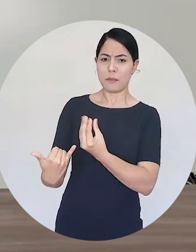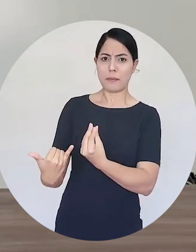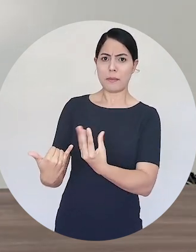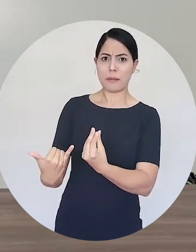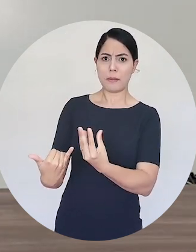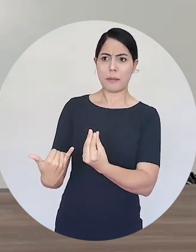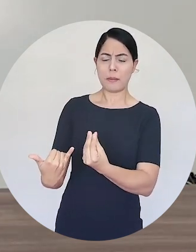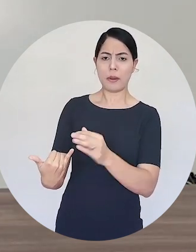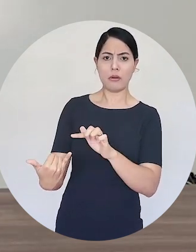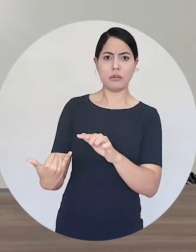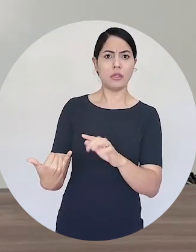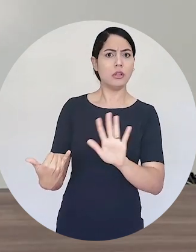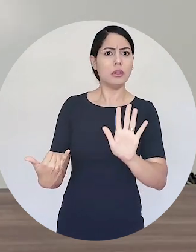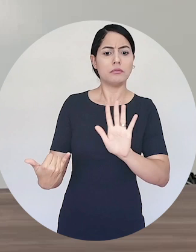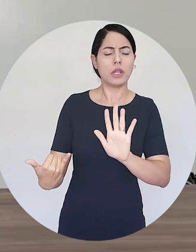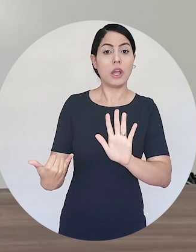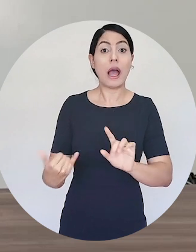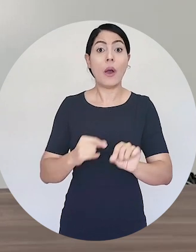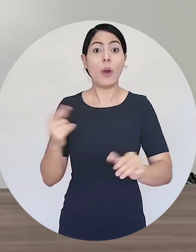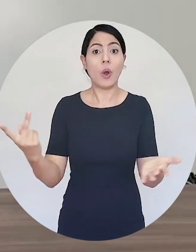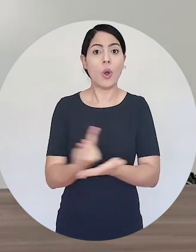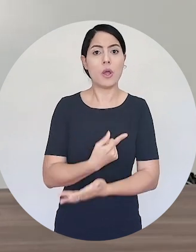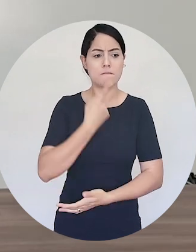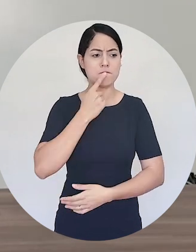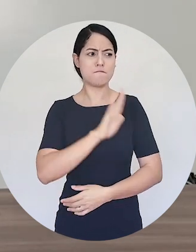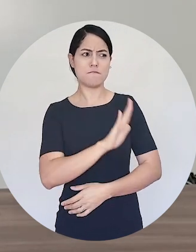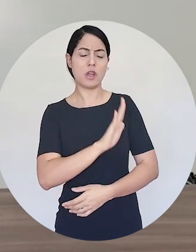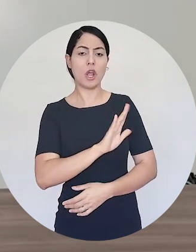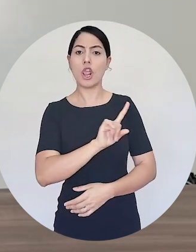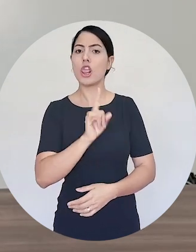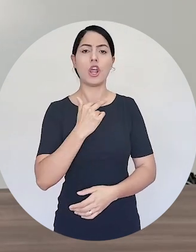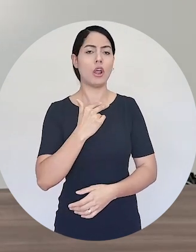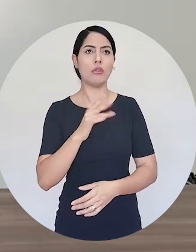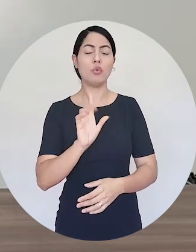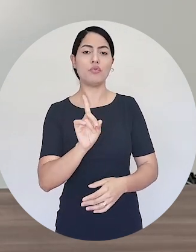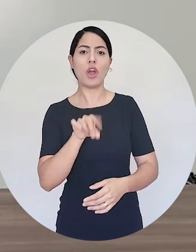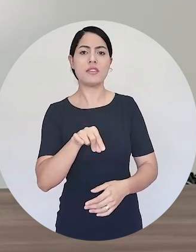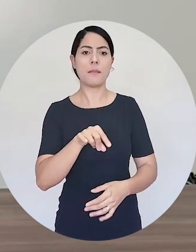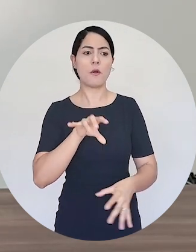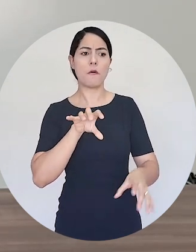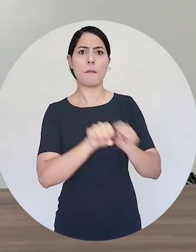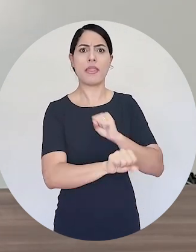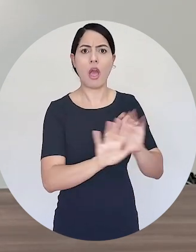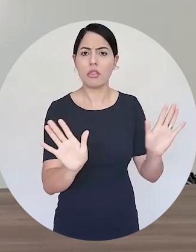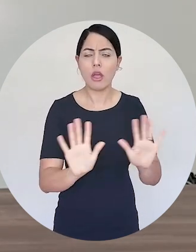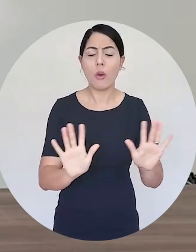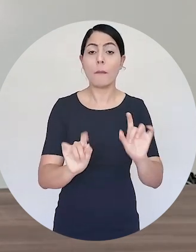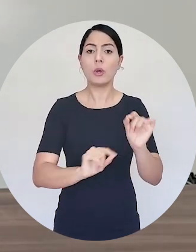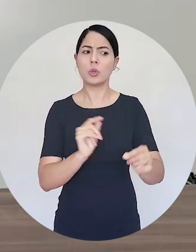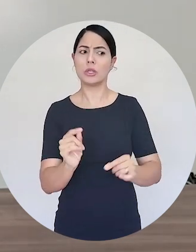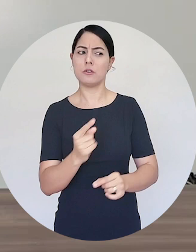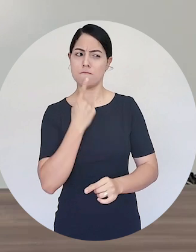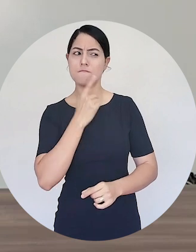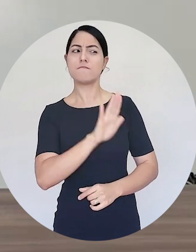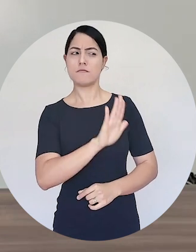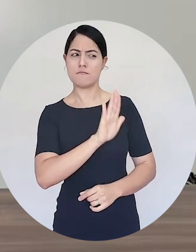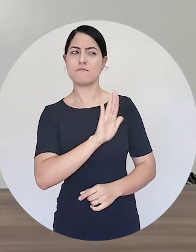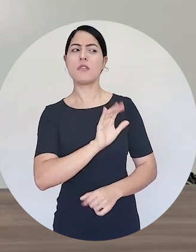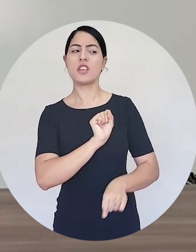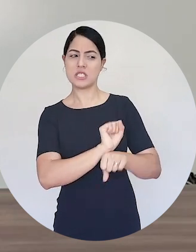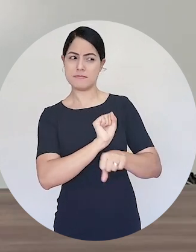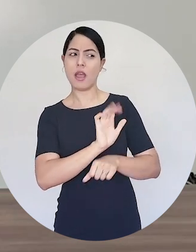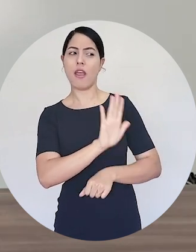Viva Voz e ele continuou falando sozinho. Me ameaçou, não foi uma ameaça de morte, mas foi uma ameaça velada que